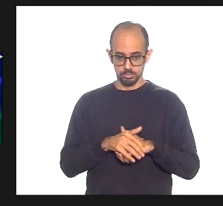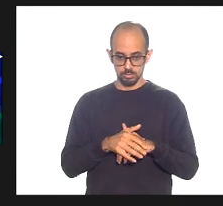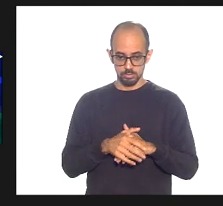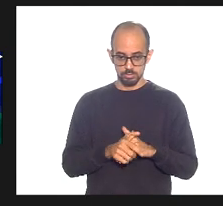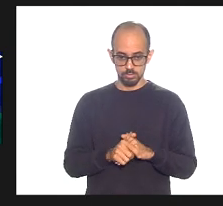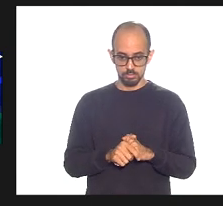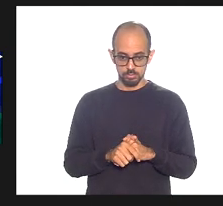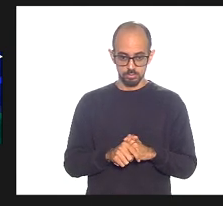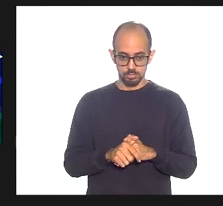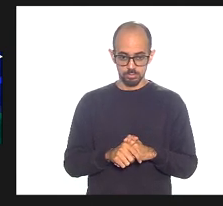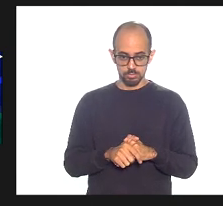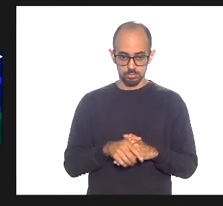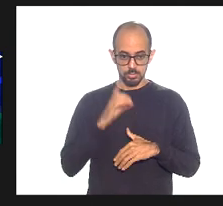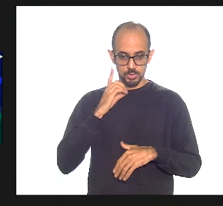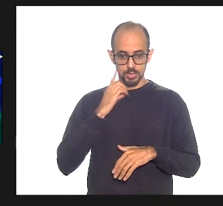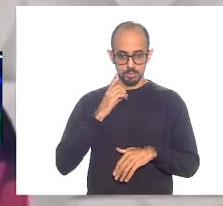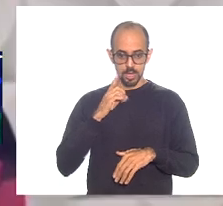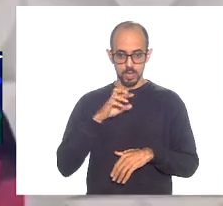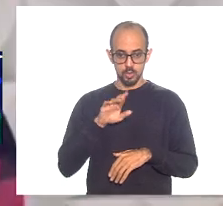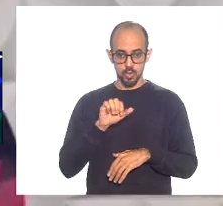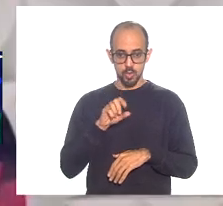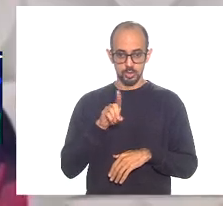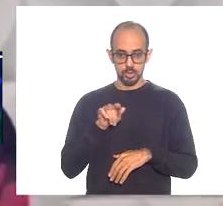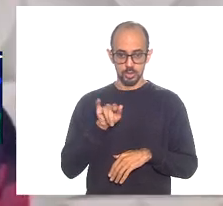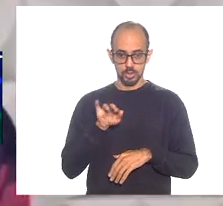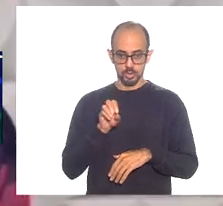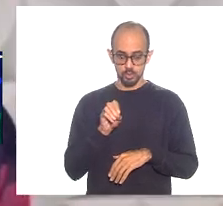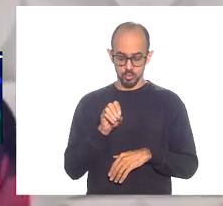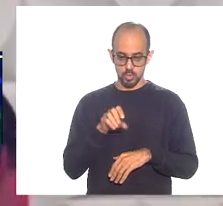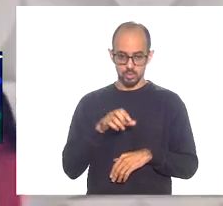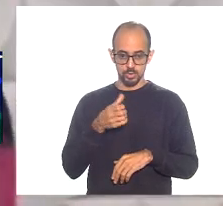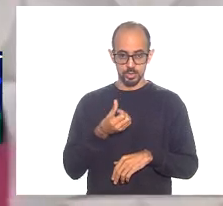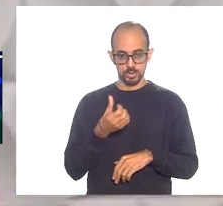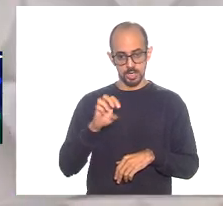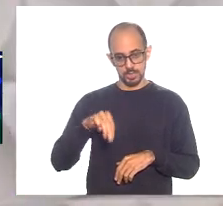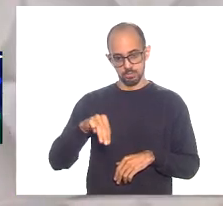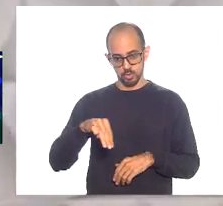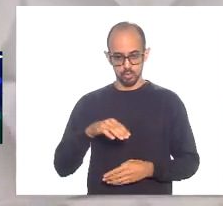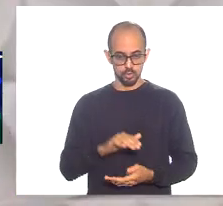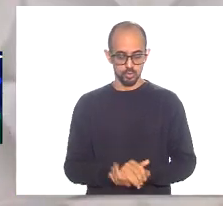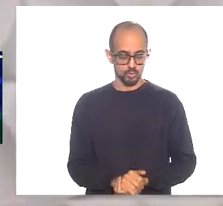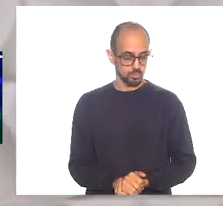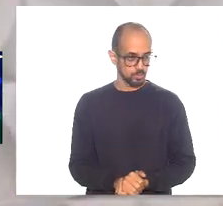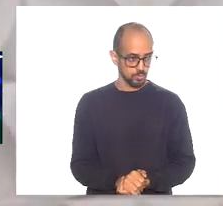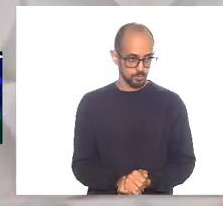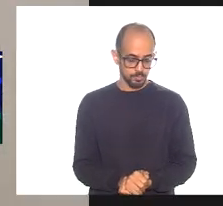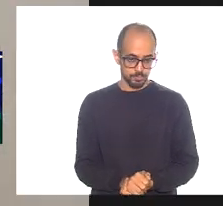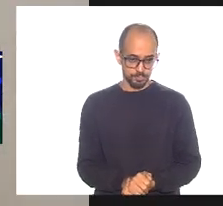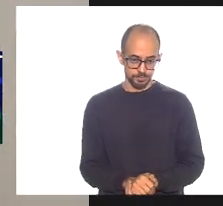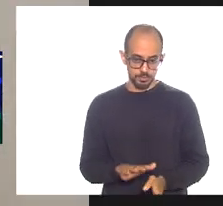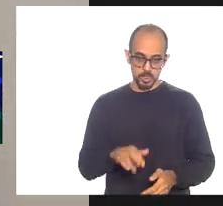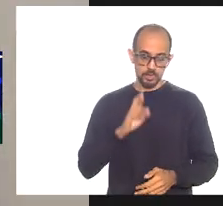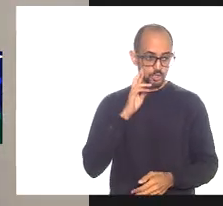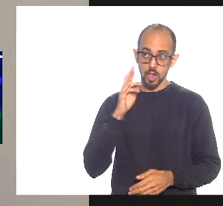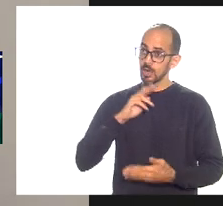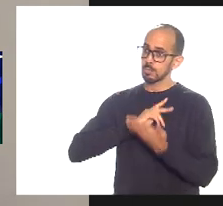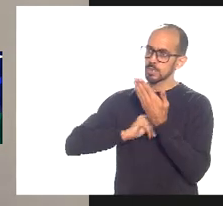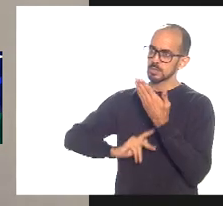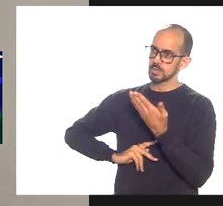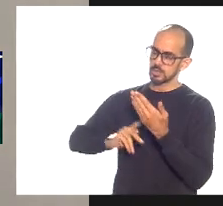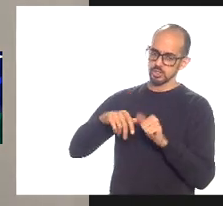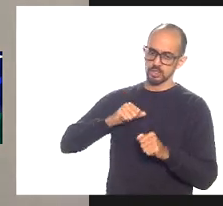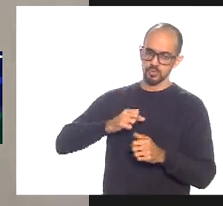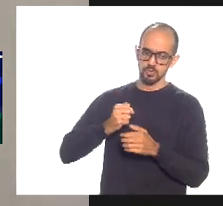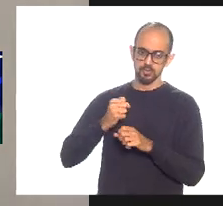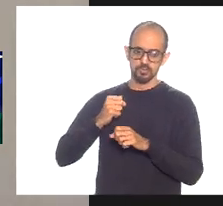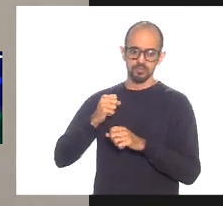Obrigado Deputado Rodrigo Alvim e vossa excelência tem seis minutos a senhora Presidente muitas